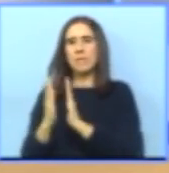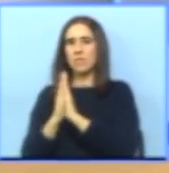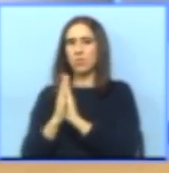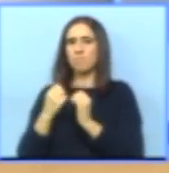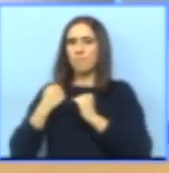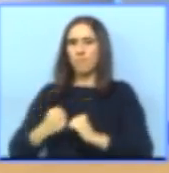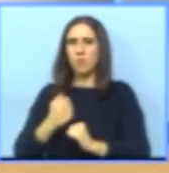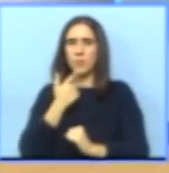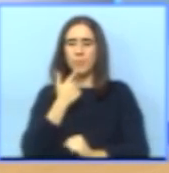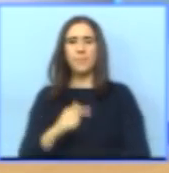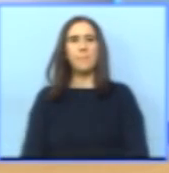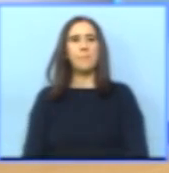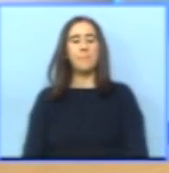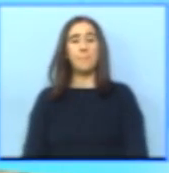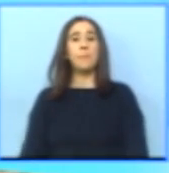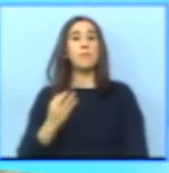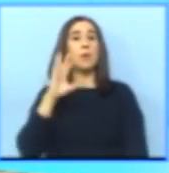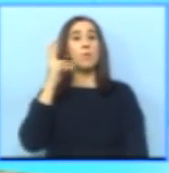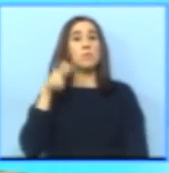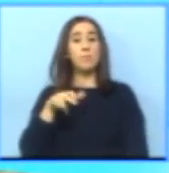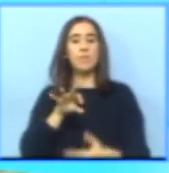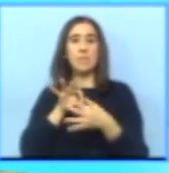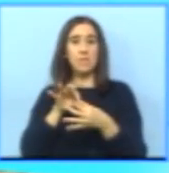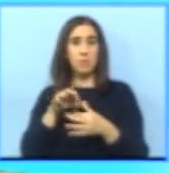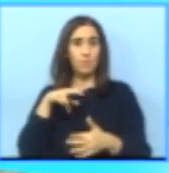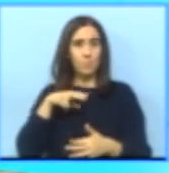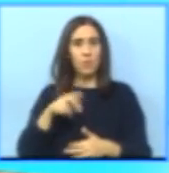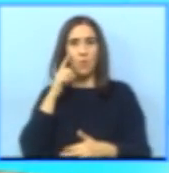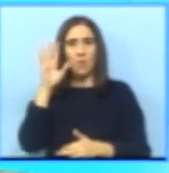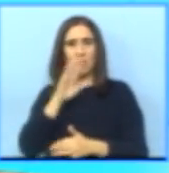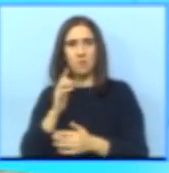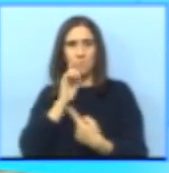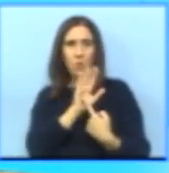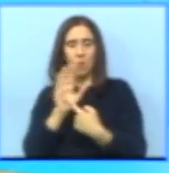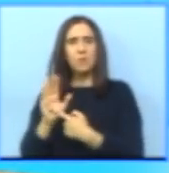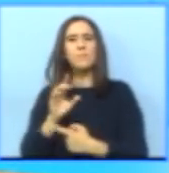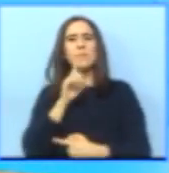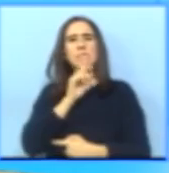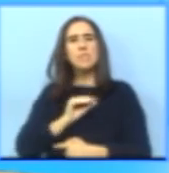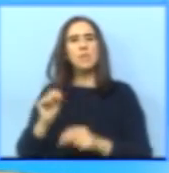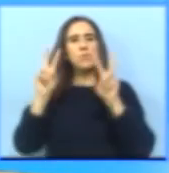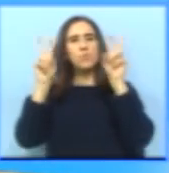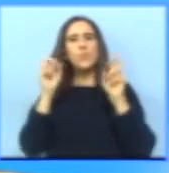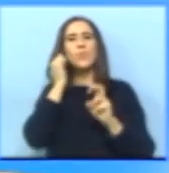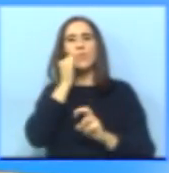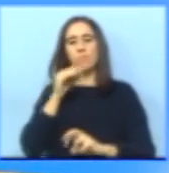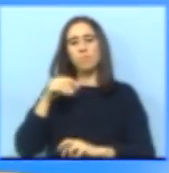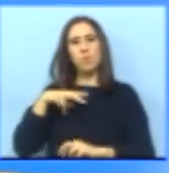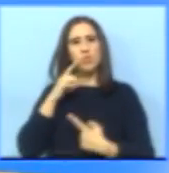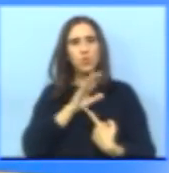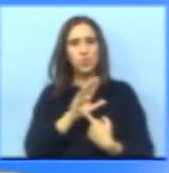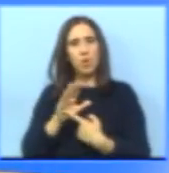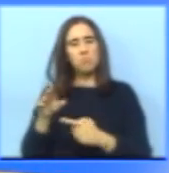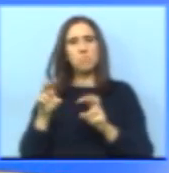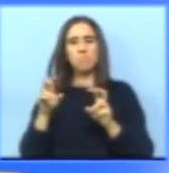forte. E há, de facto, acontecimentos que mostram essa grande ligação de Portugal ao Oriente. O filme Silêncio, que estreou em Portugal, traz o assunto para a ordem do dia